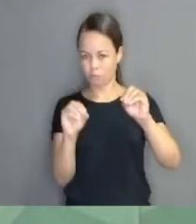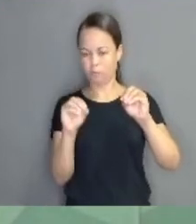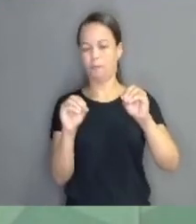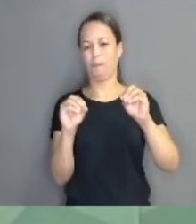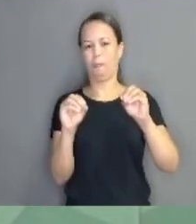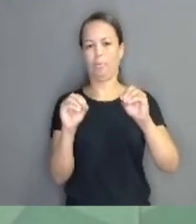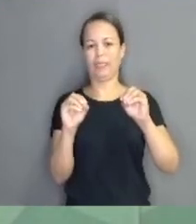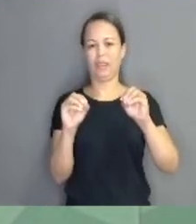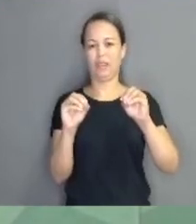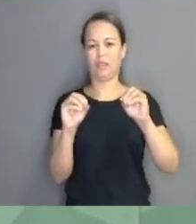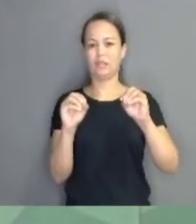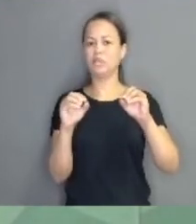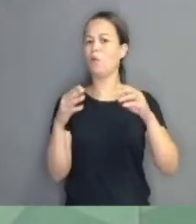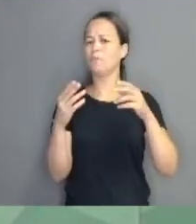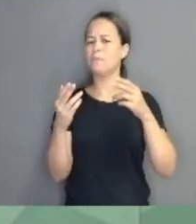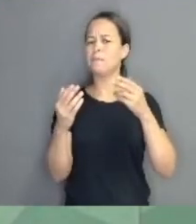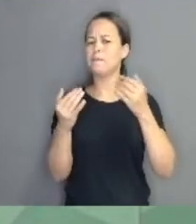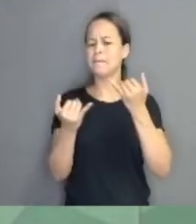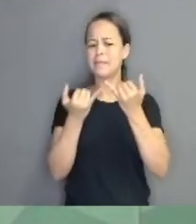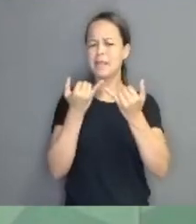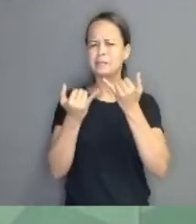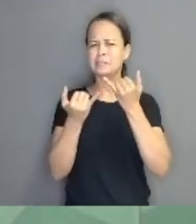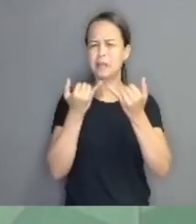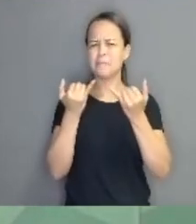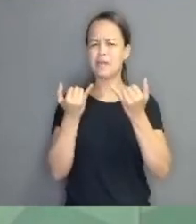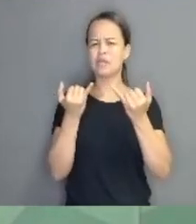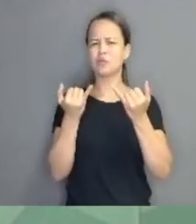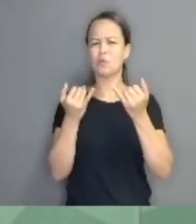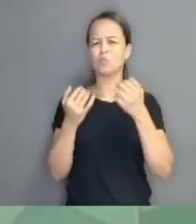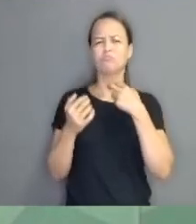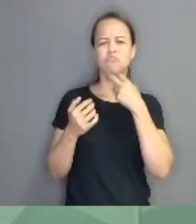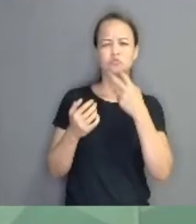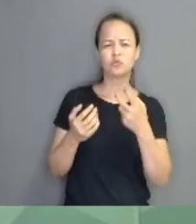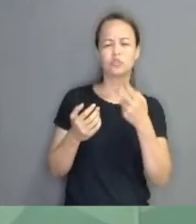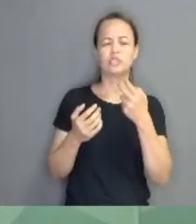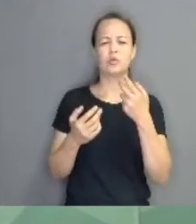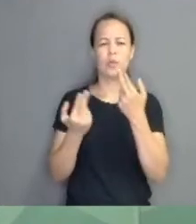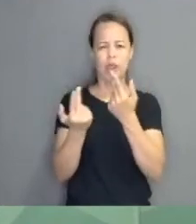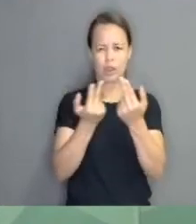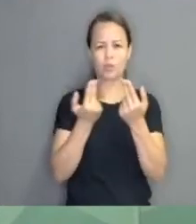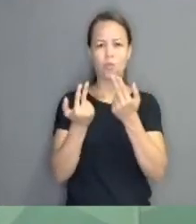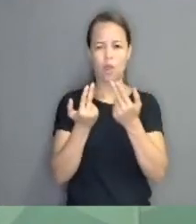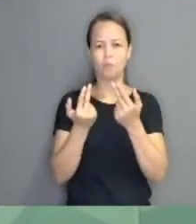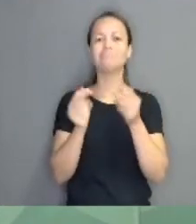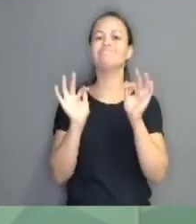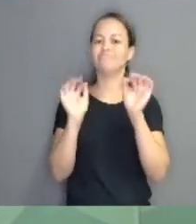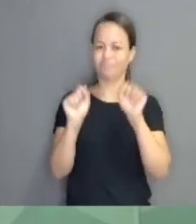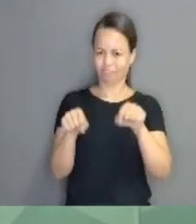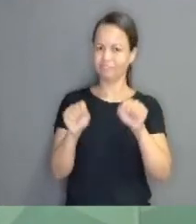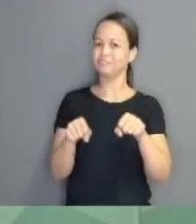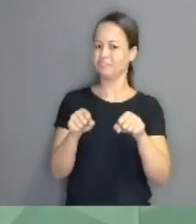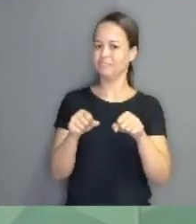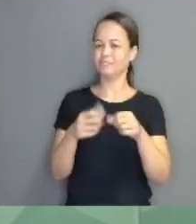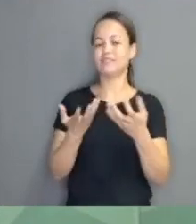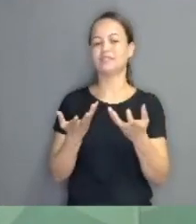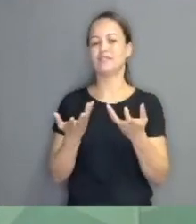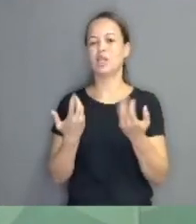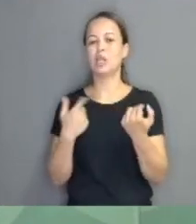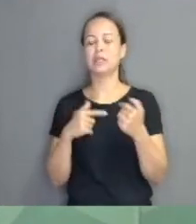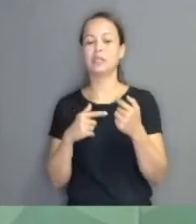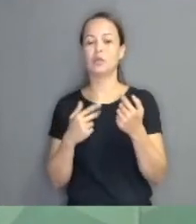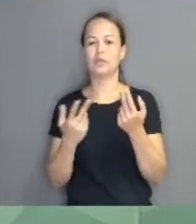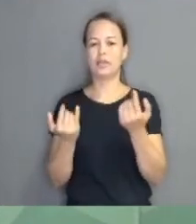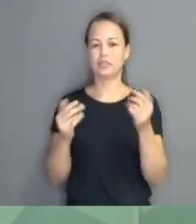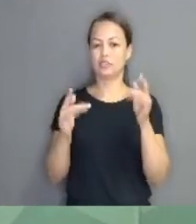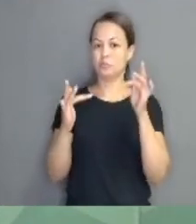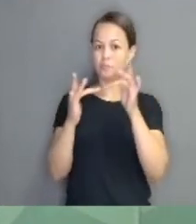cão então percebendo que eu sonzinho final é igual isso mesmo então a gente fala que